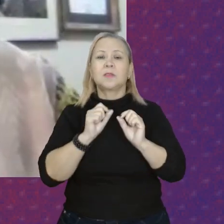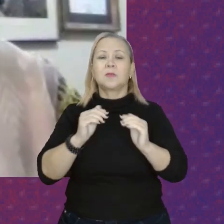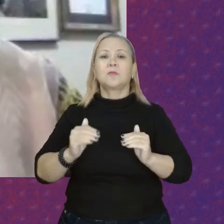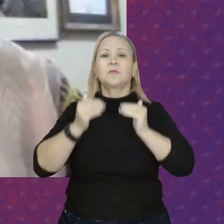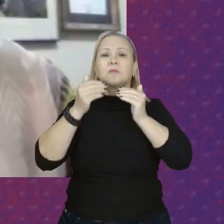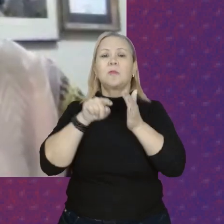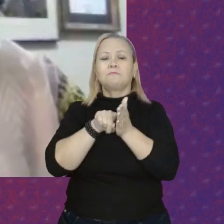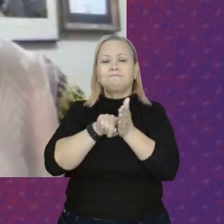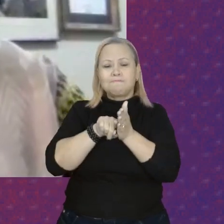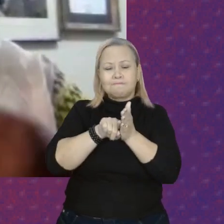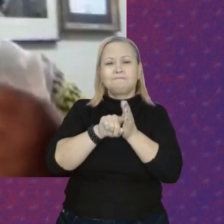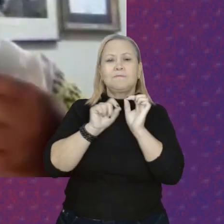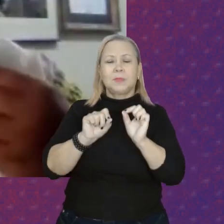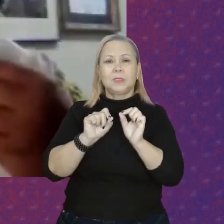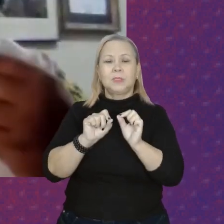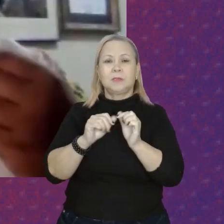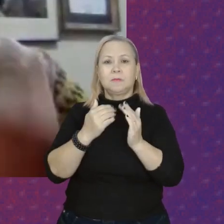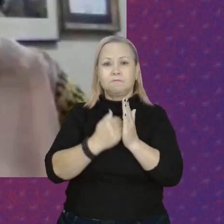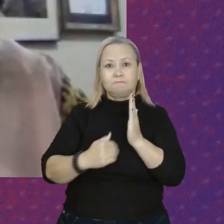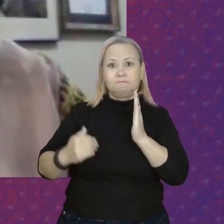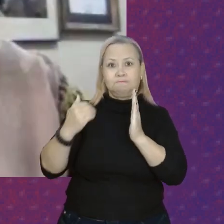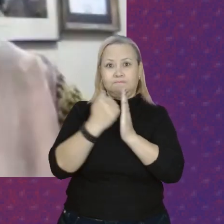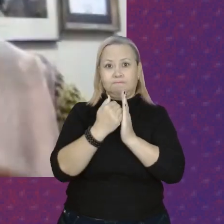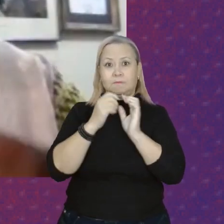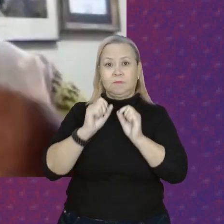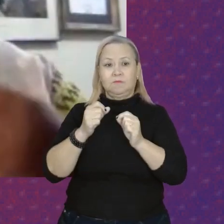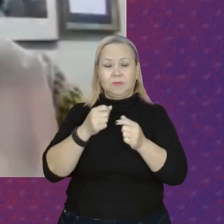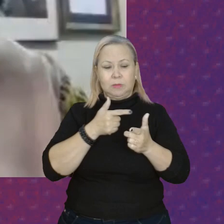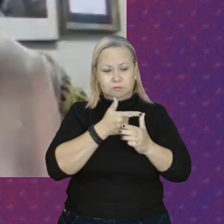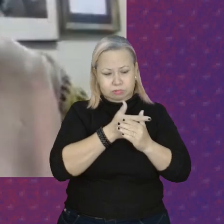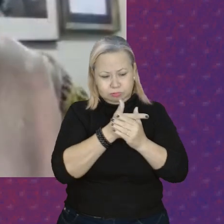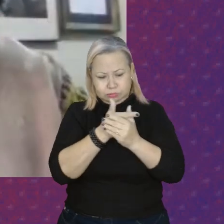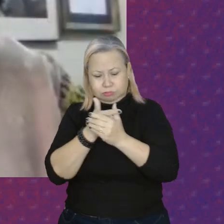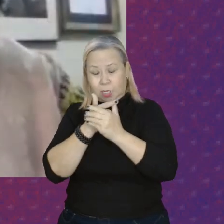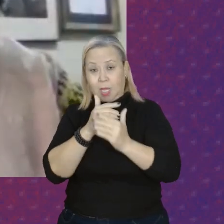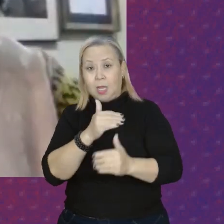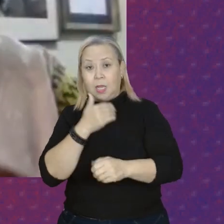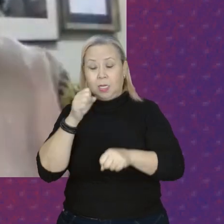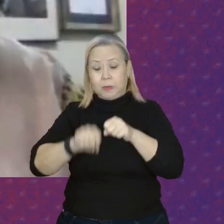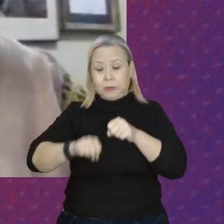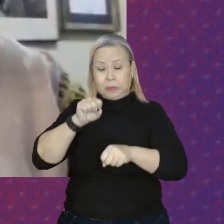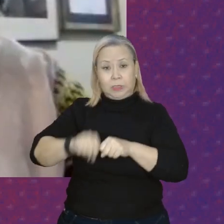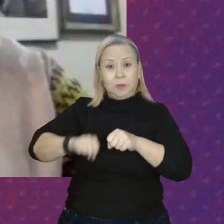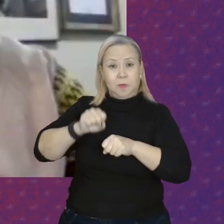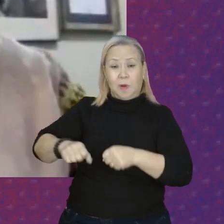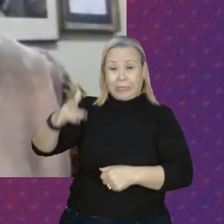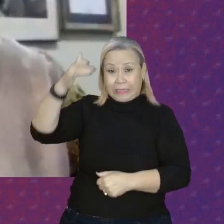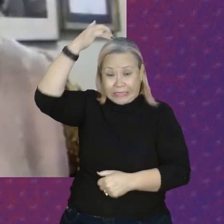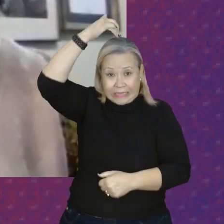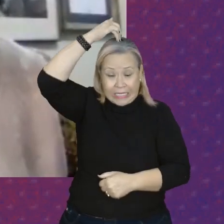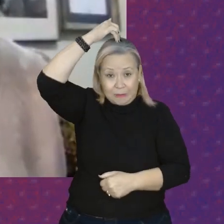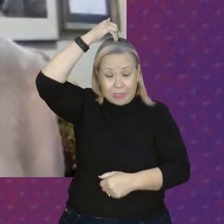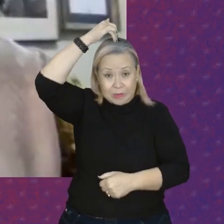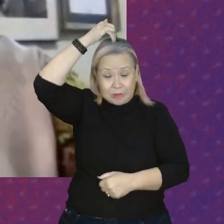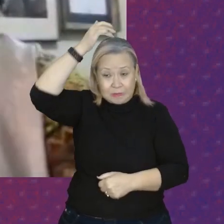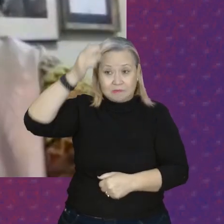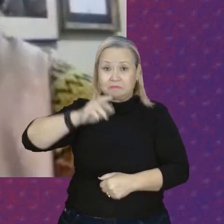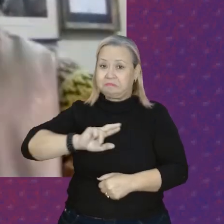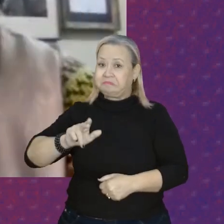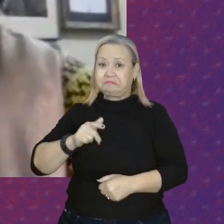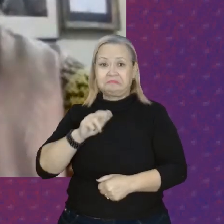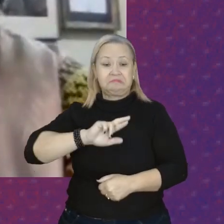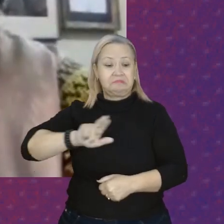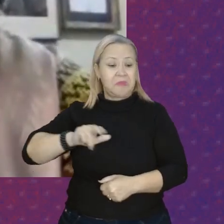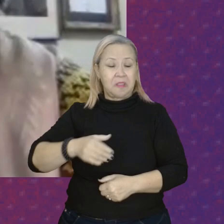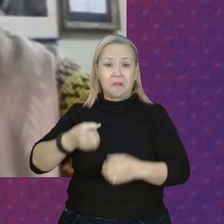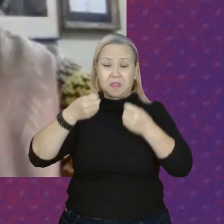índice, né, de assassinado, de mortes absurdas, inexplicáveis de